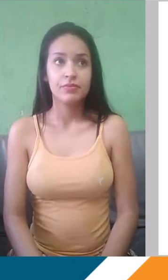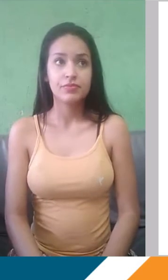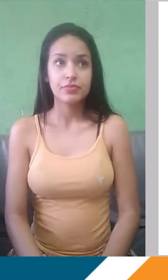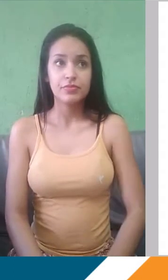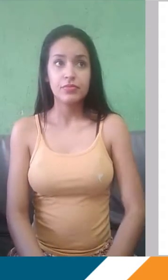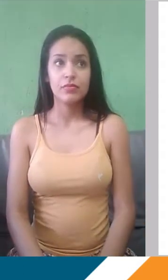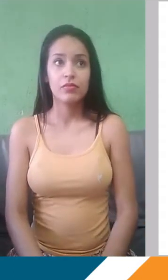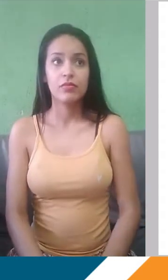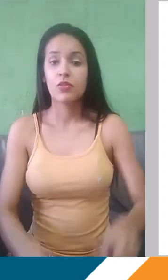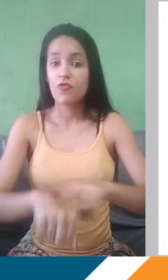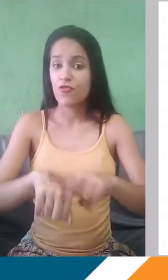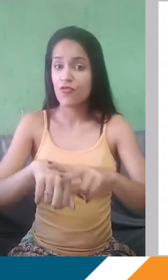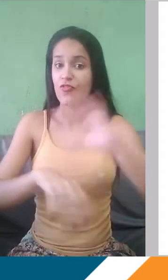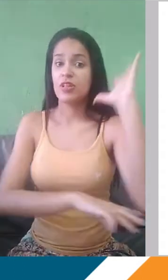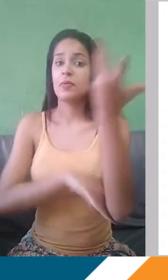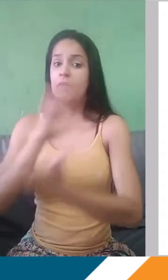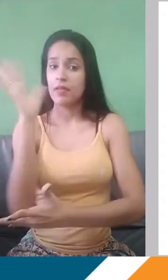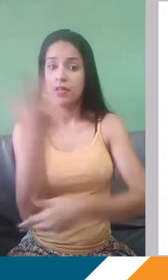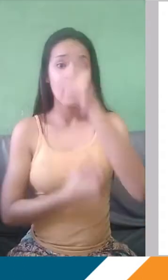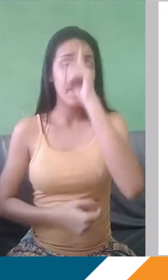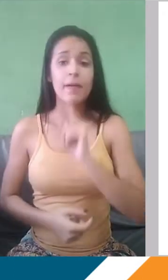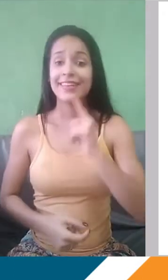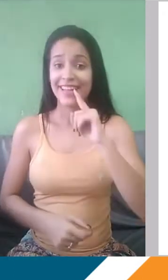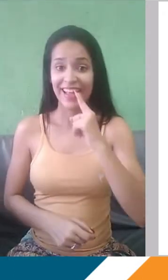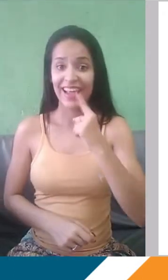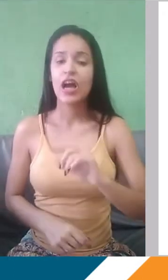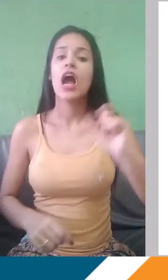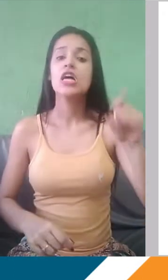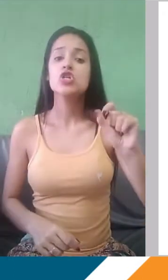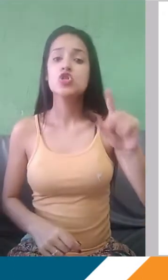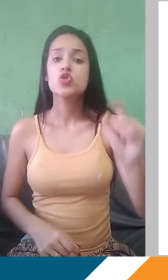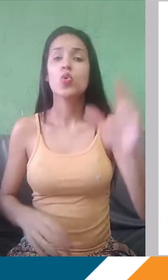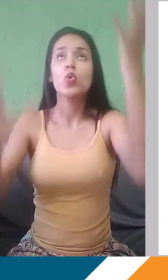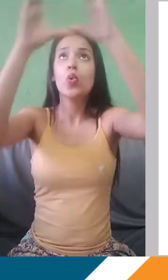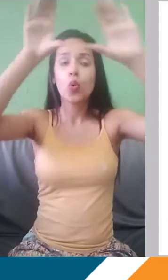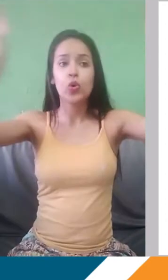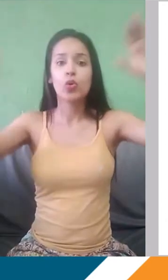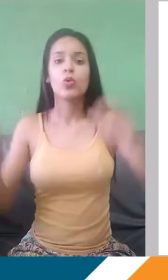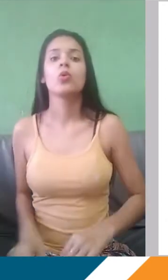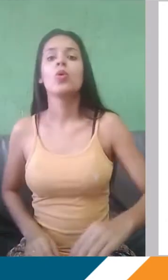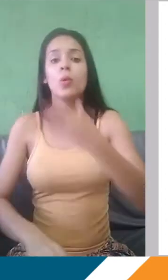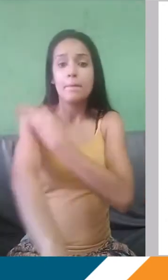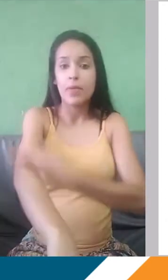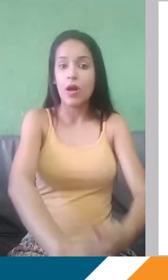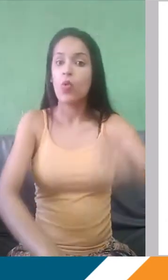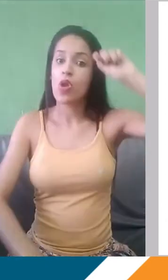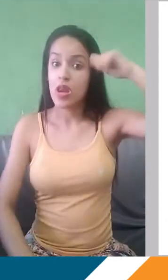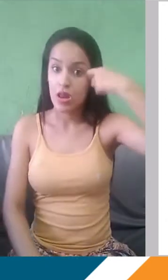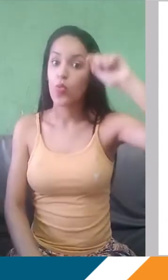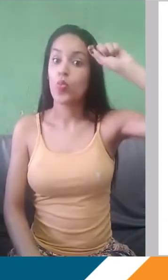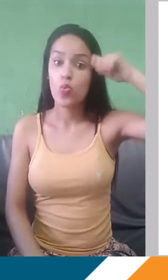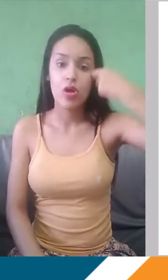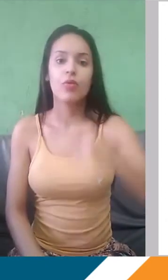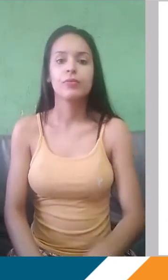balança. O verde de nossas matas, o amarelo de nosso ouro, o azul de nosso céu, o branco, o